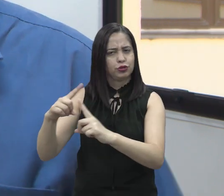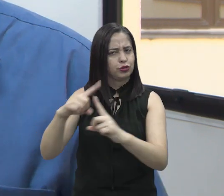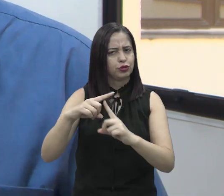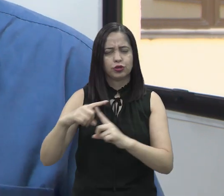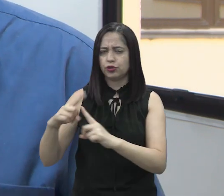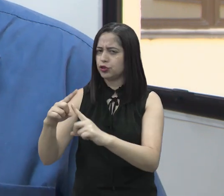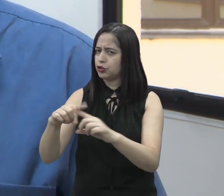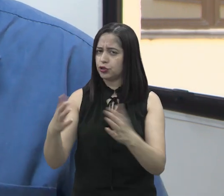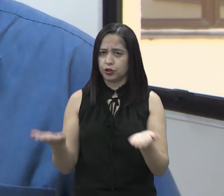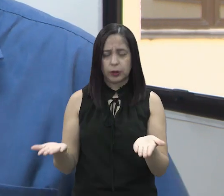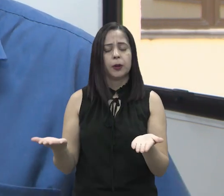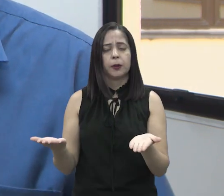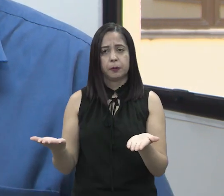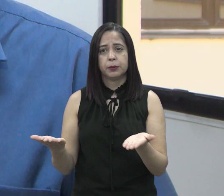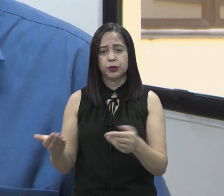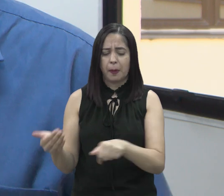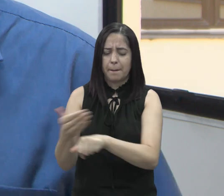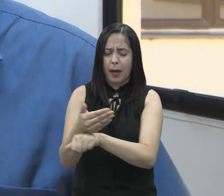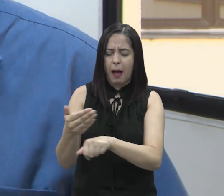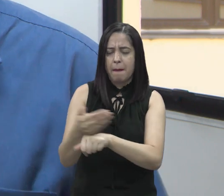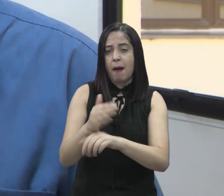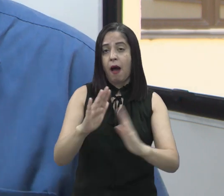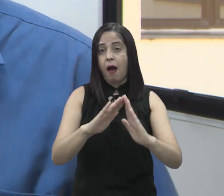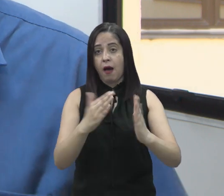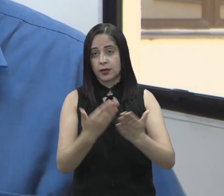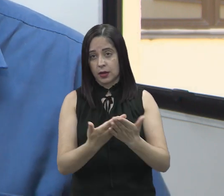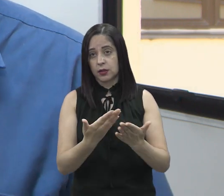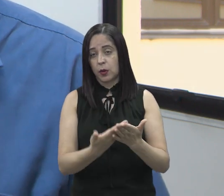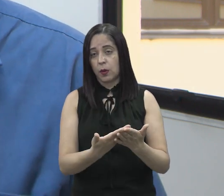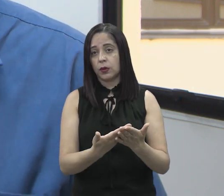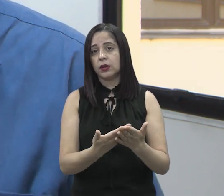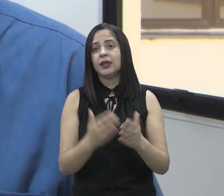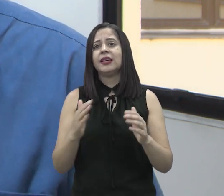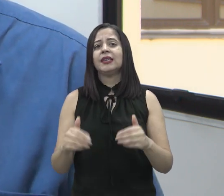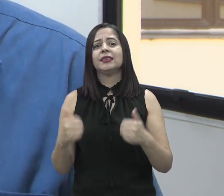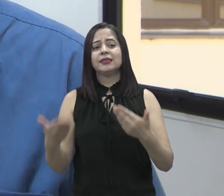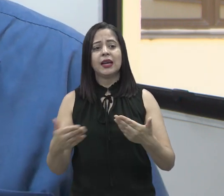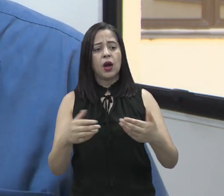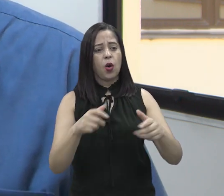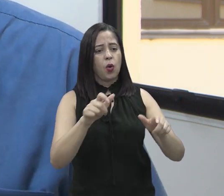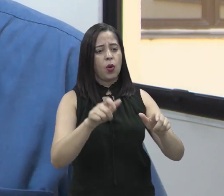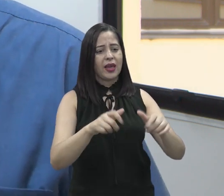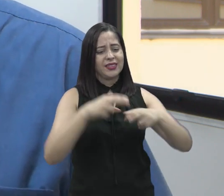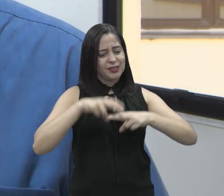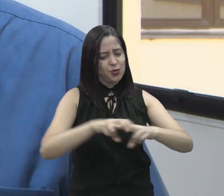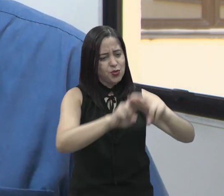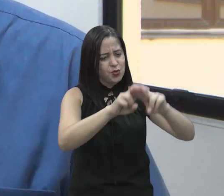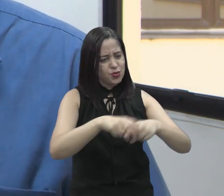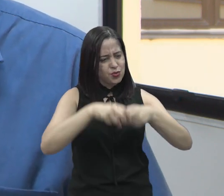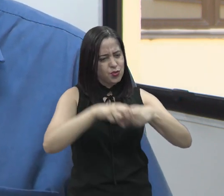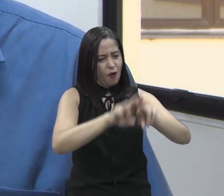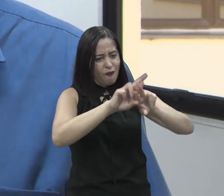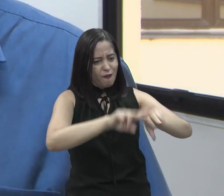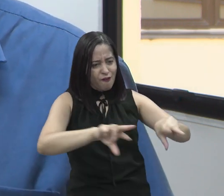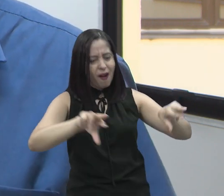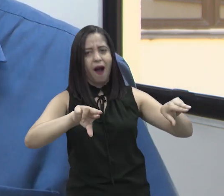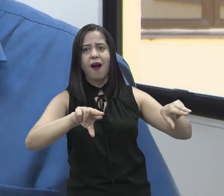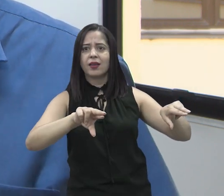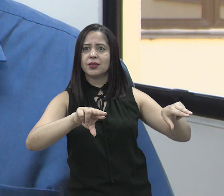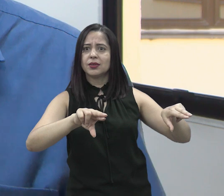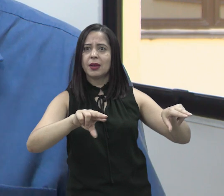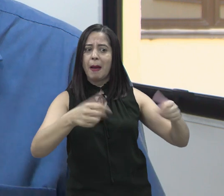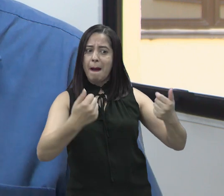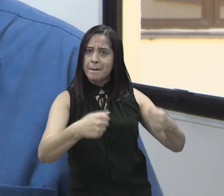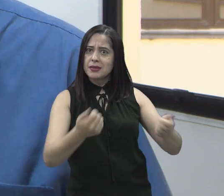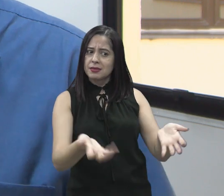aspecto vários tipos de alunos que chegam com as suas demandas particulares, né? E esses brinquedos, eles querem ser essa porta